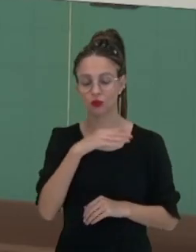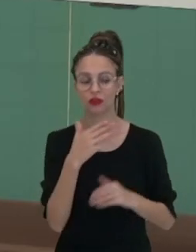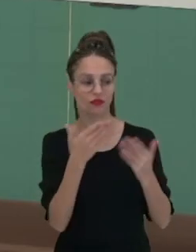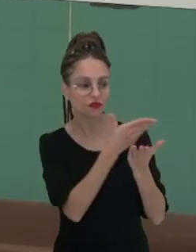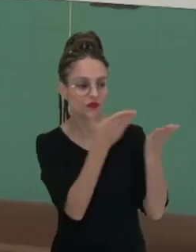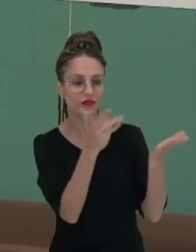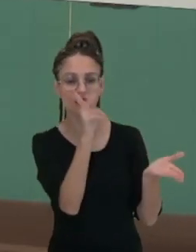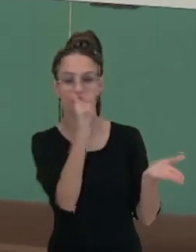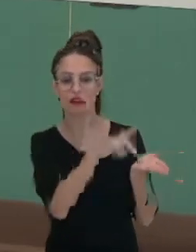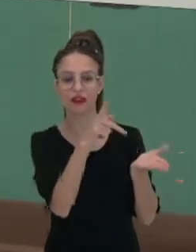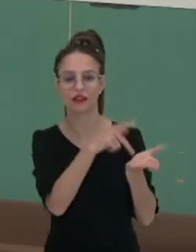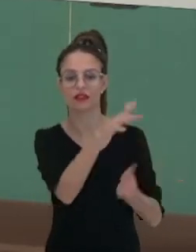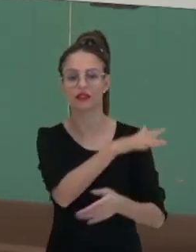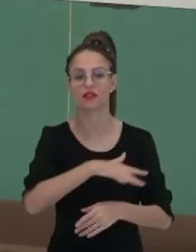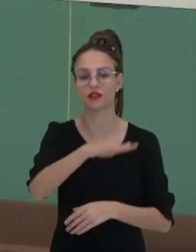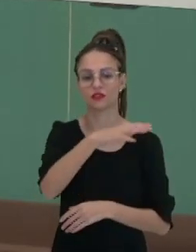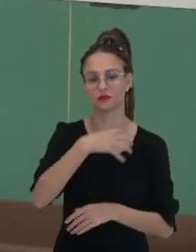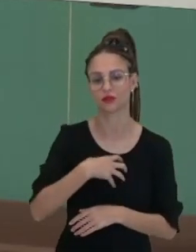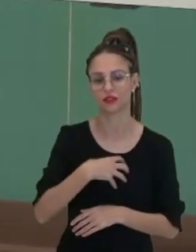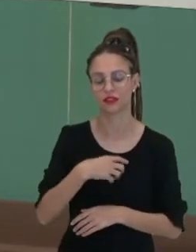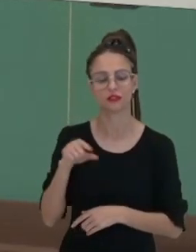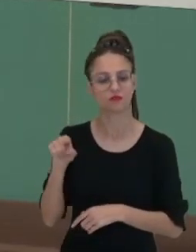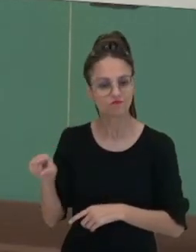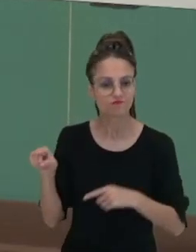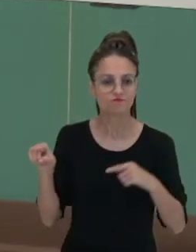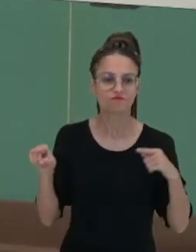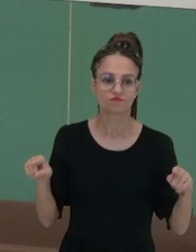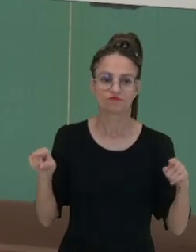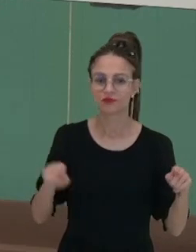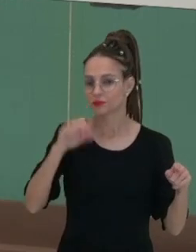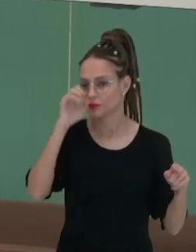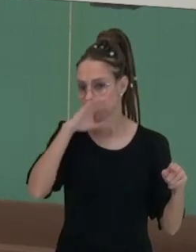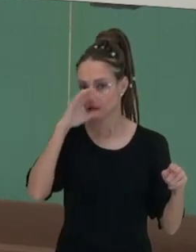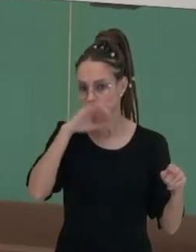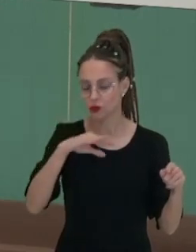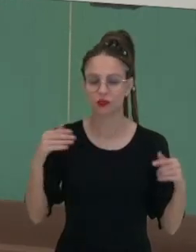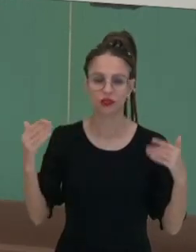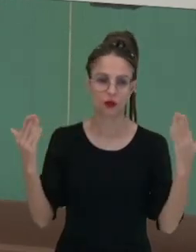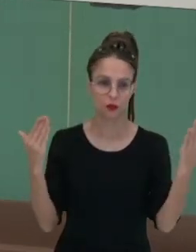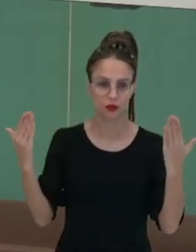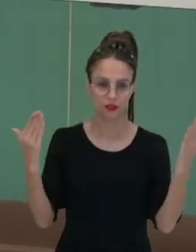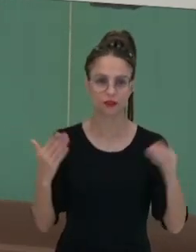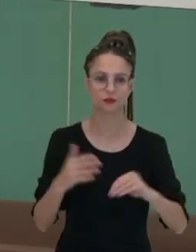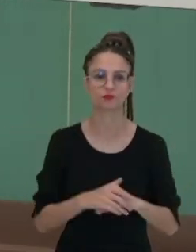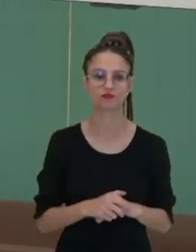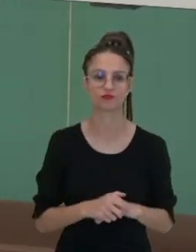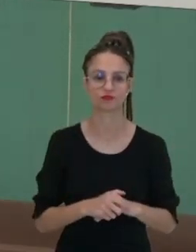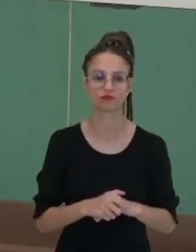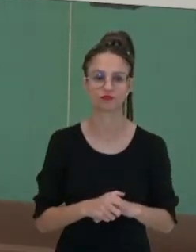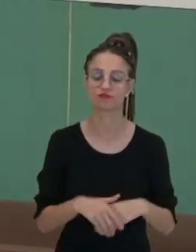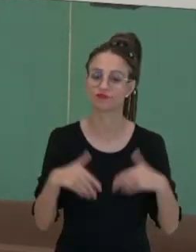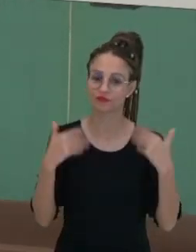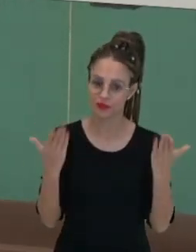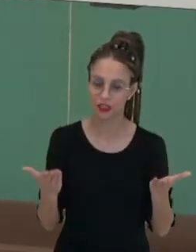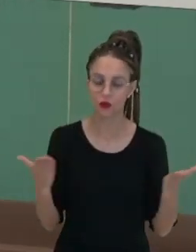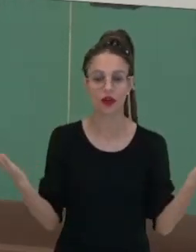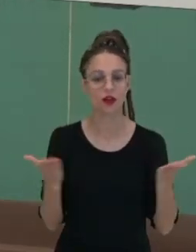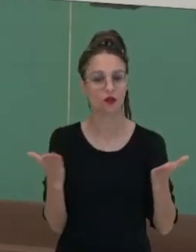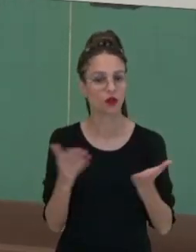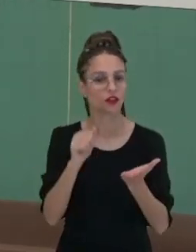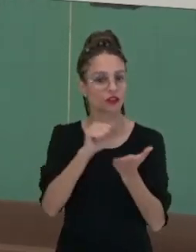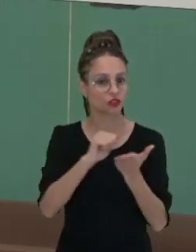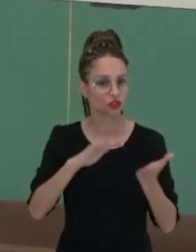realidade baiana. Assim, ambas são consideradas absurdas uma perante a outra. Com isso, chegamos aqui